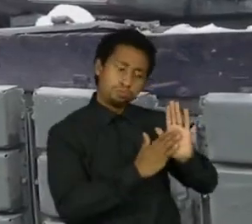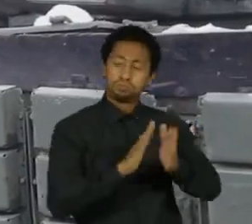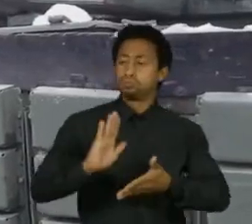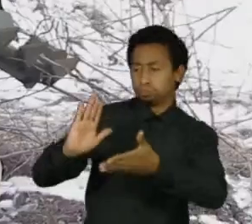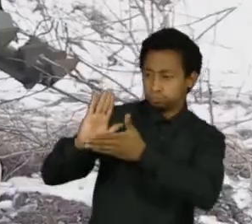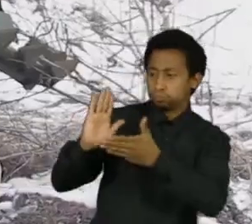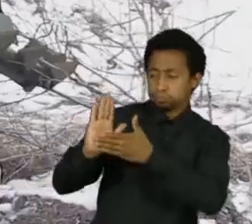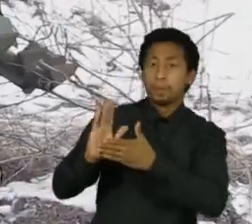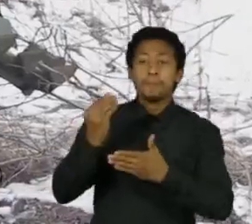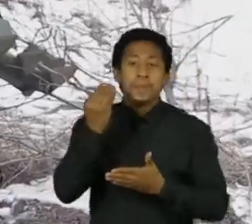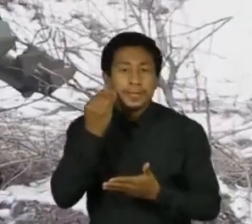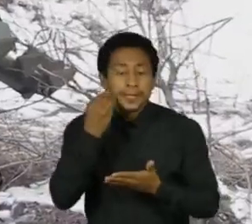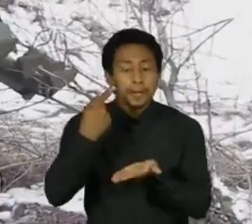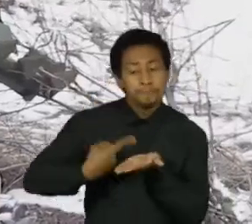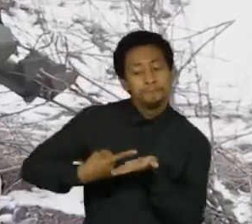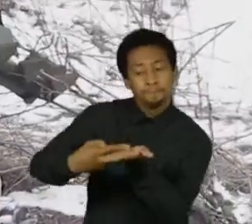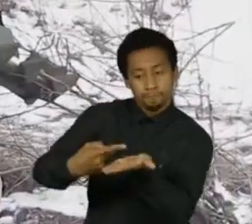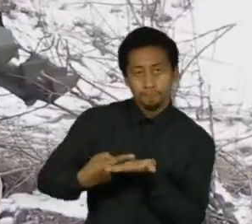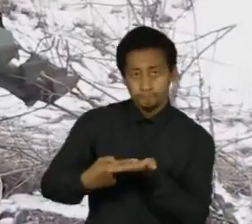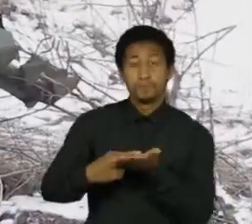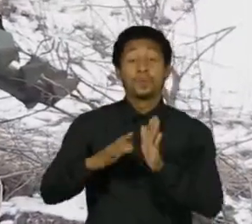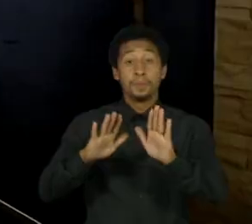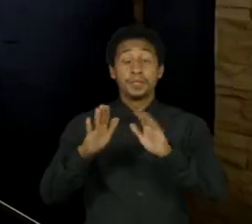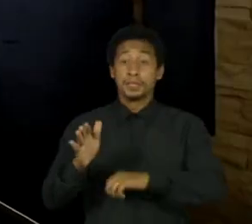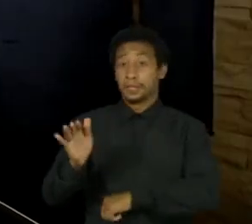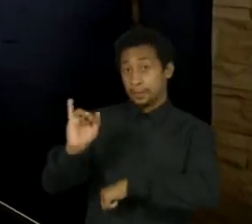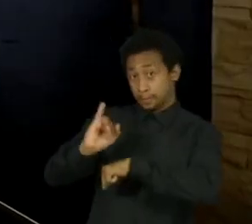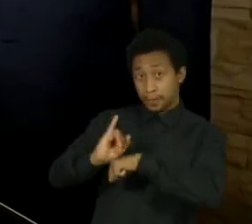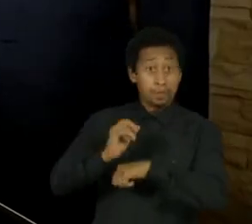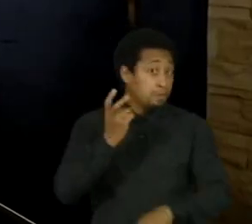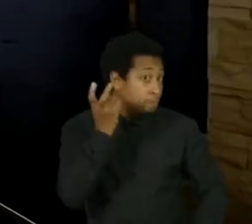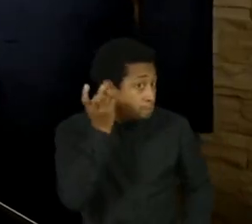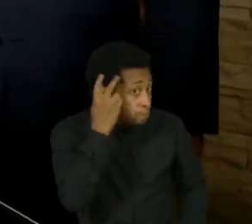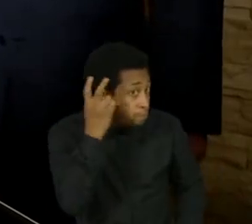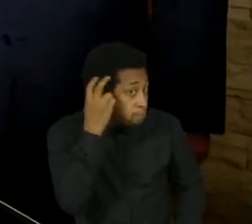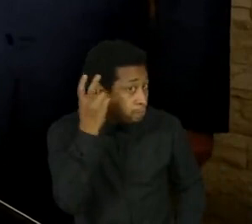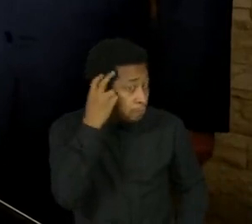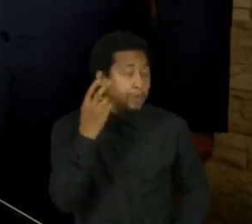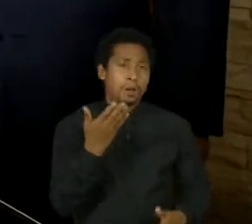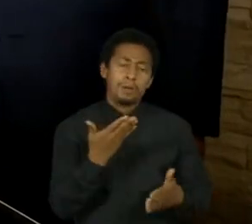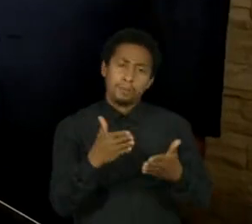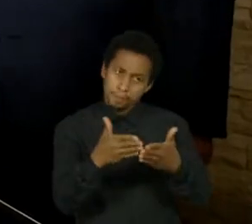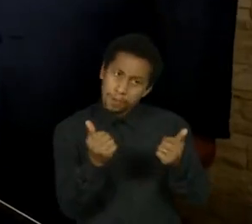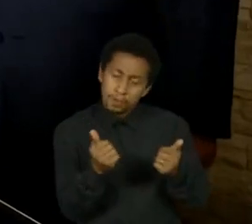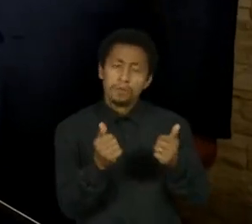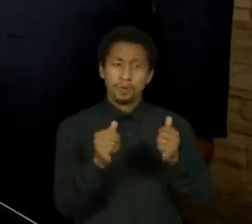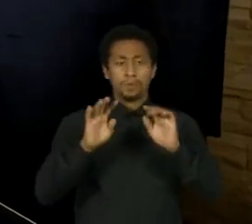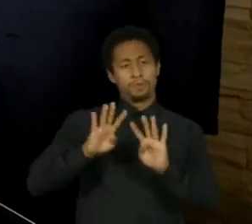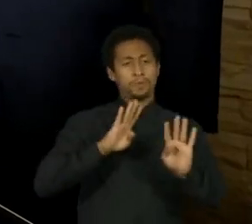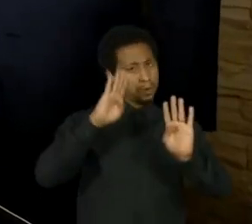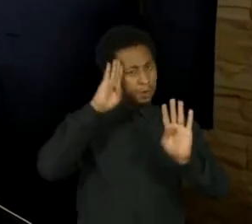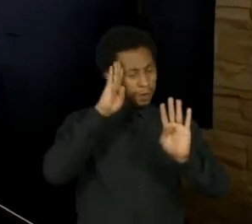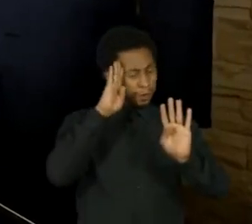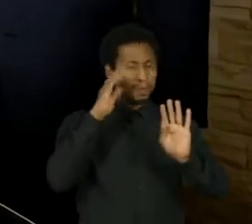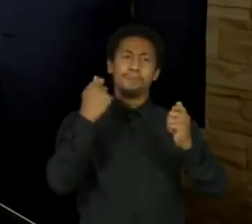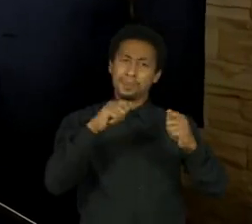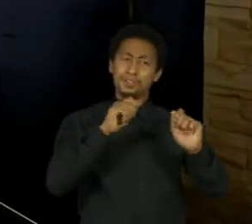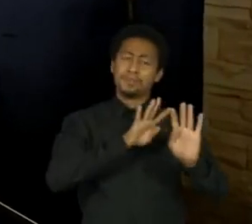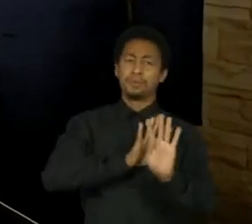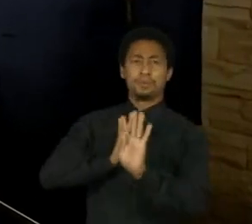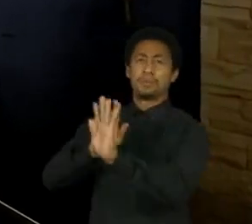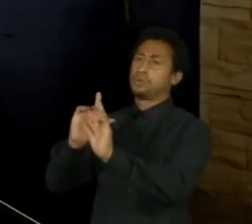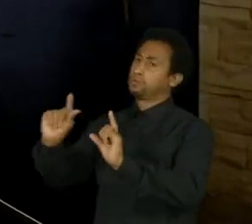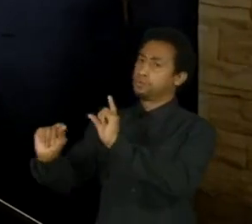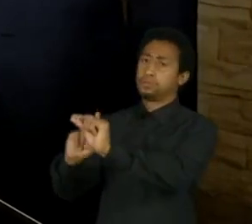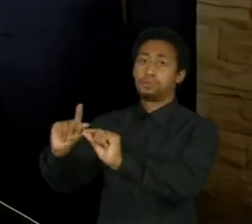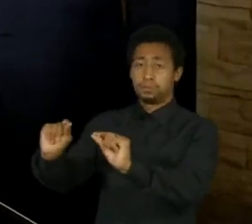pede a retirada imediata das tropas de seu território, Moscou quer o reconhecimento da anexação da Crimeia e a independência